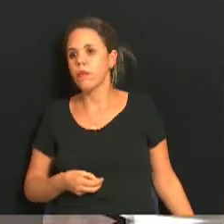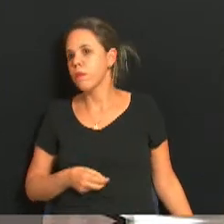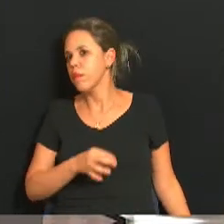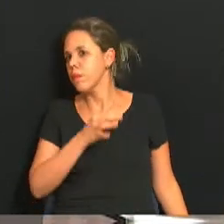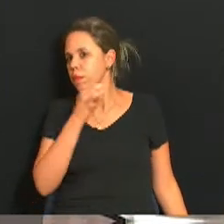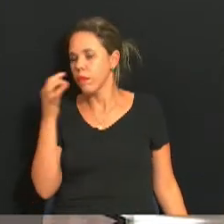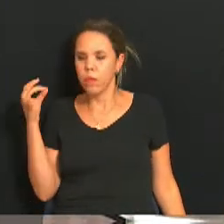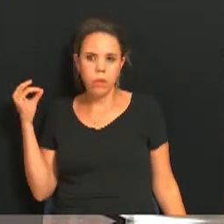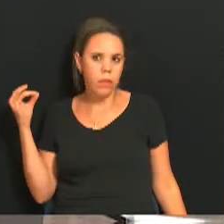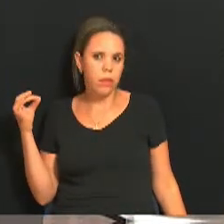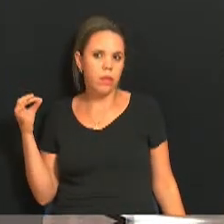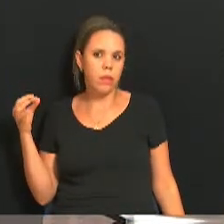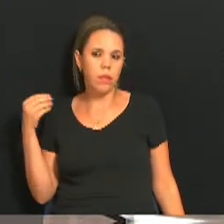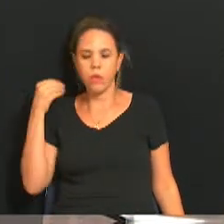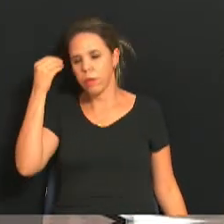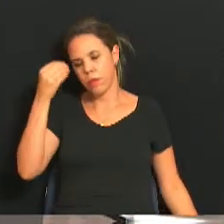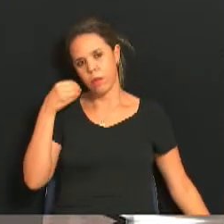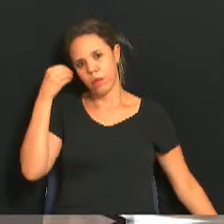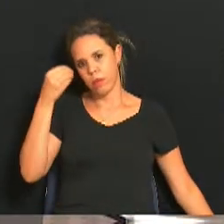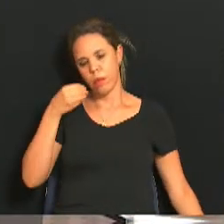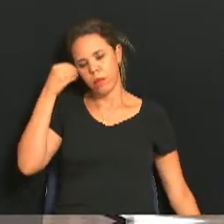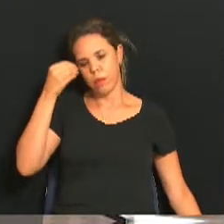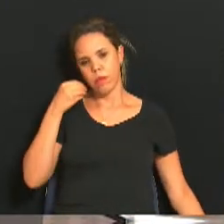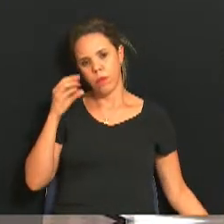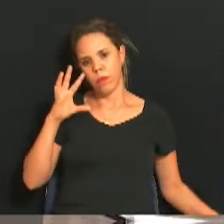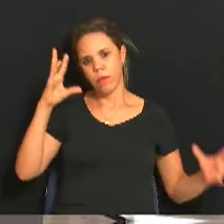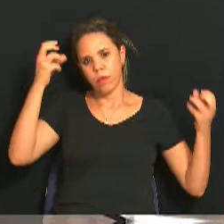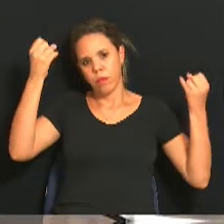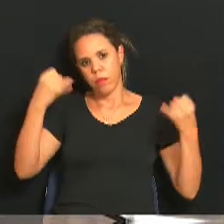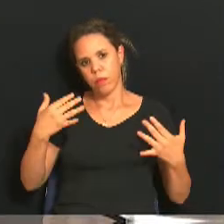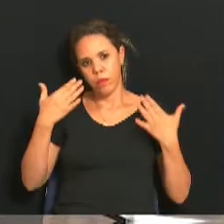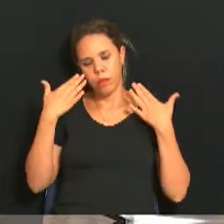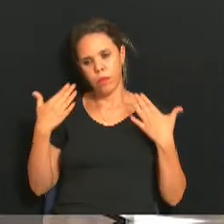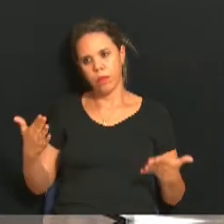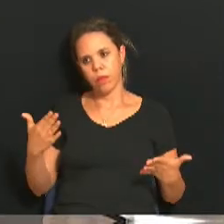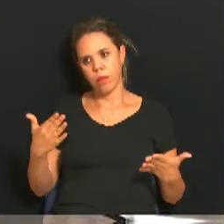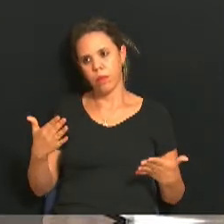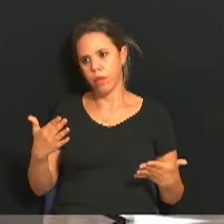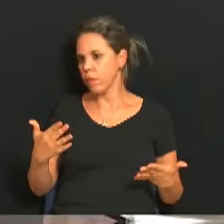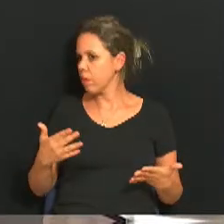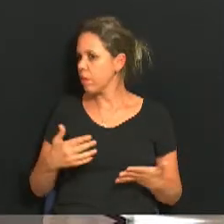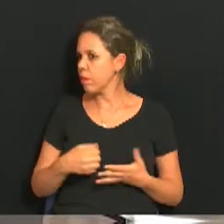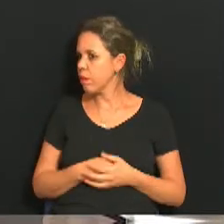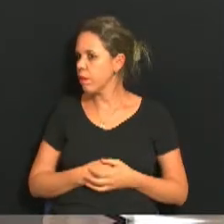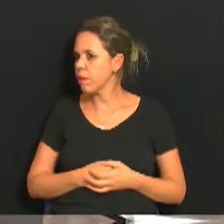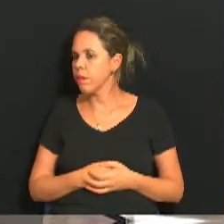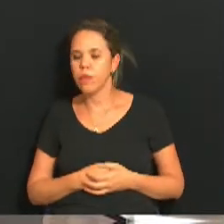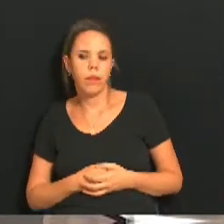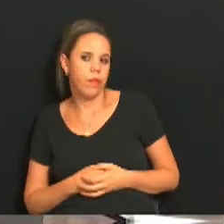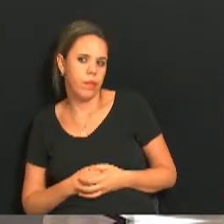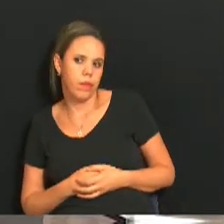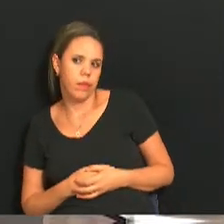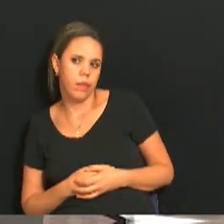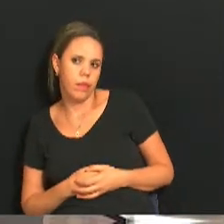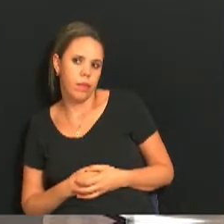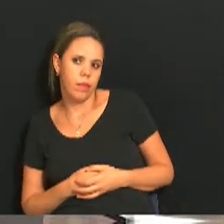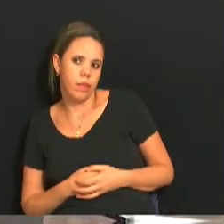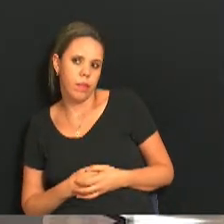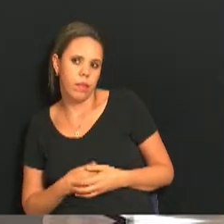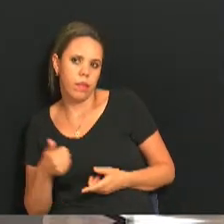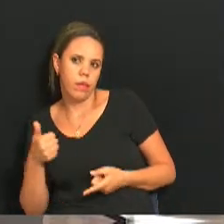amarrado É muito bem alicerçado por tudo aquilo que foi colocado então quero colocar os vereadores a